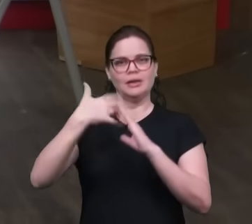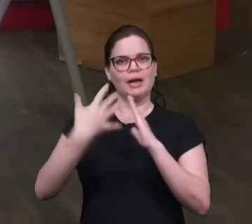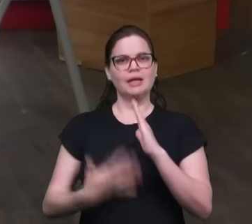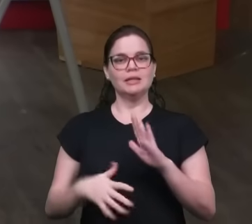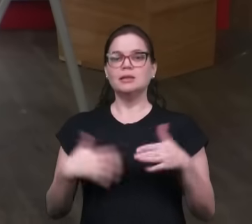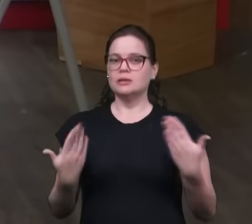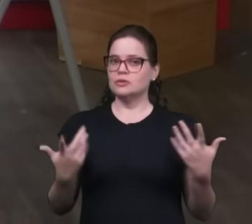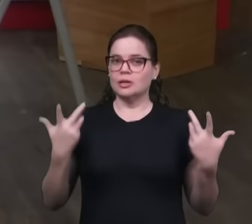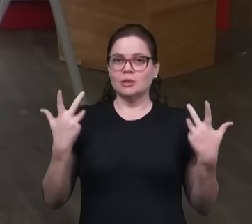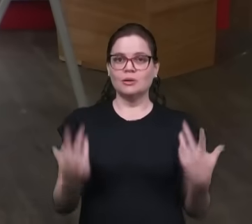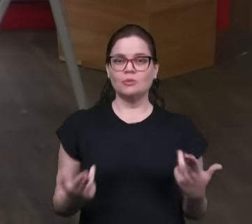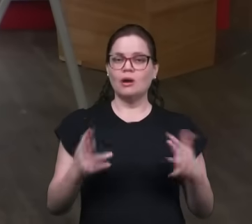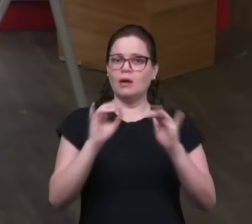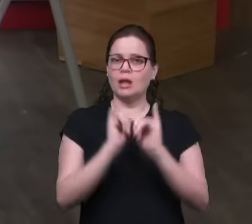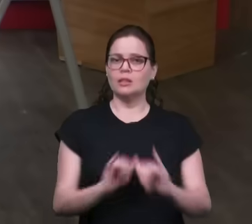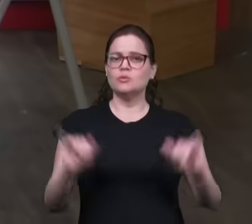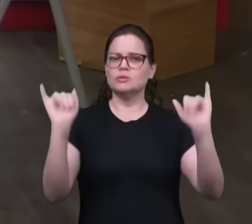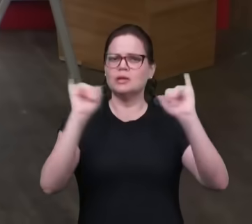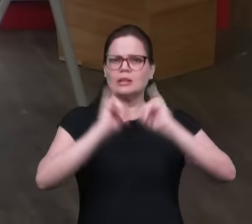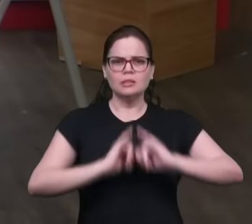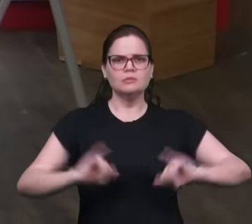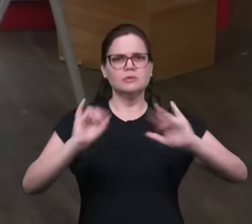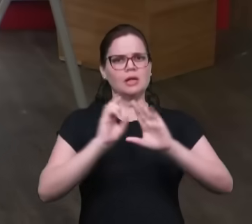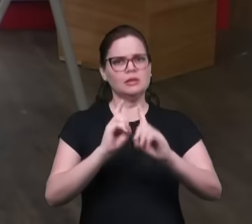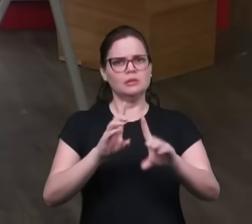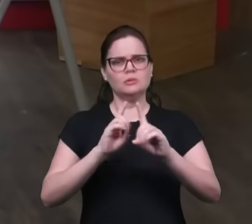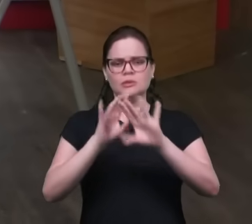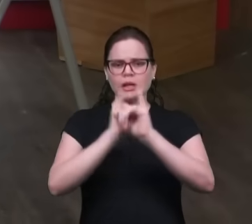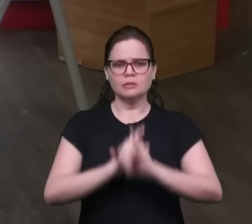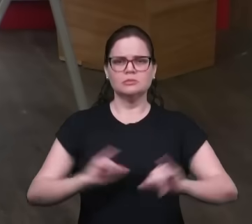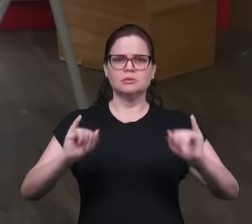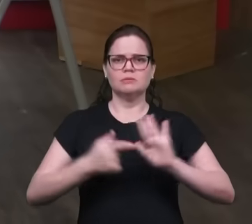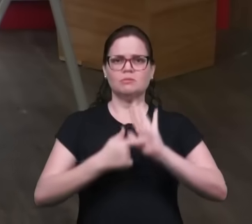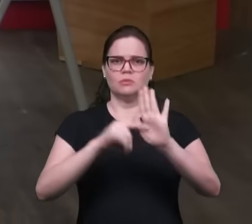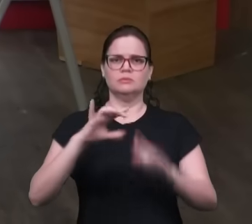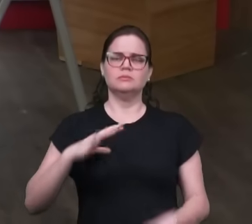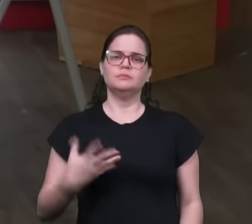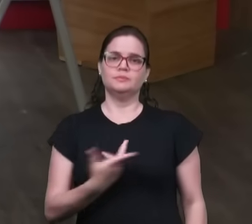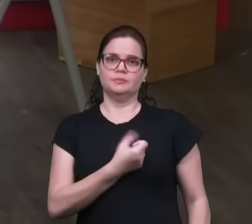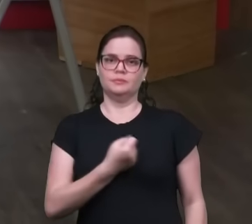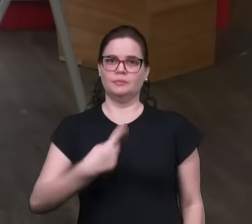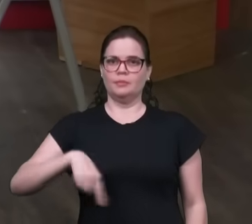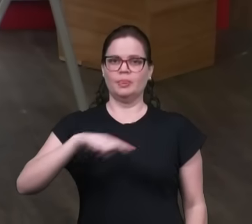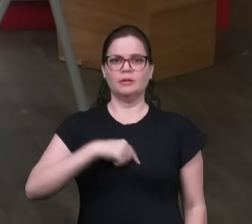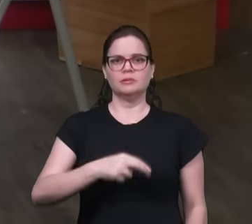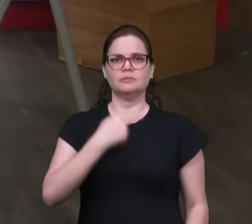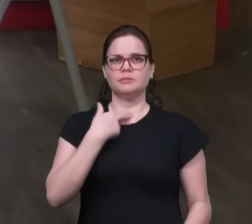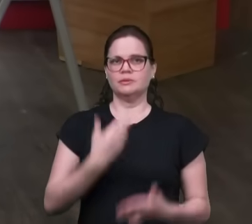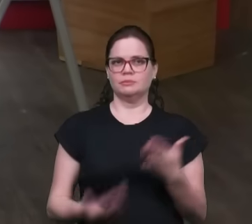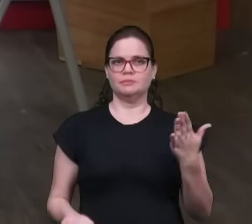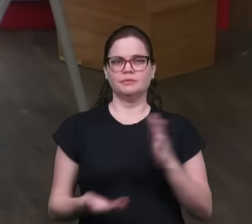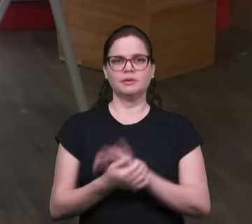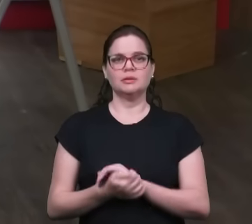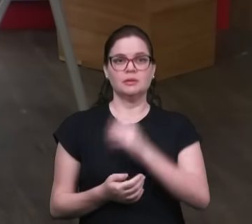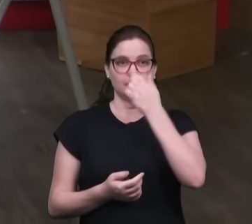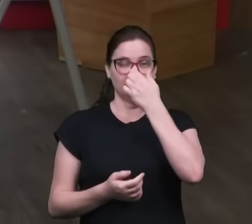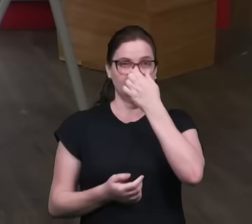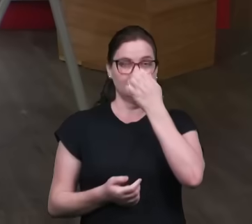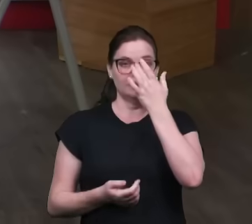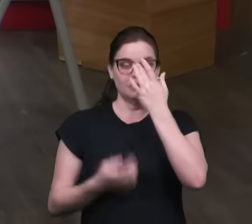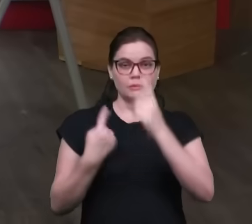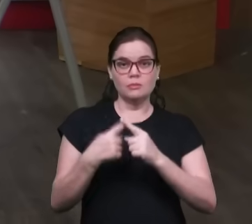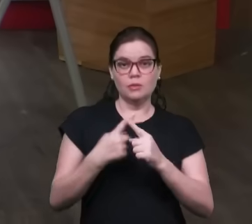justamente isso, né? Anunciar o evangelho, né? Anunciar a salvação. E nós não podemos perder isso, né? A igreja dessa hora tem